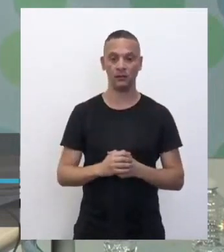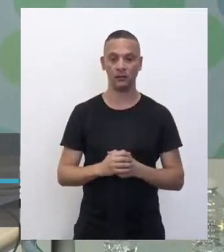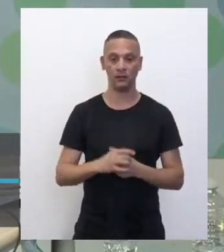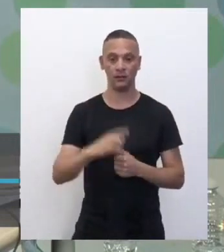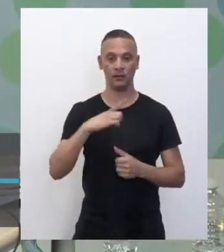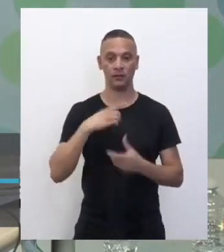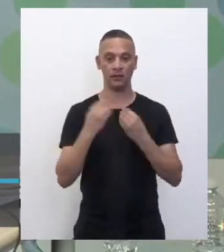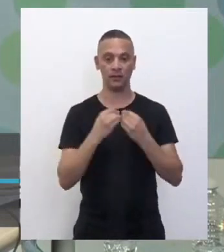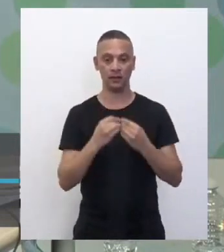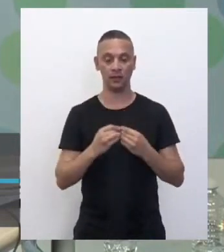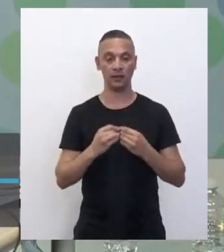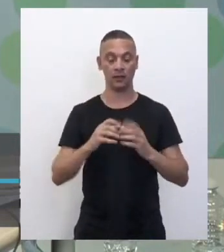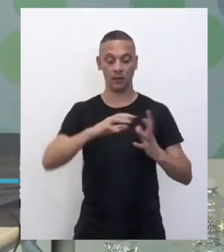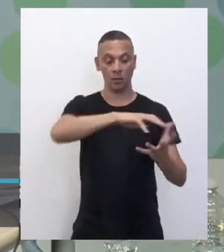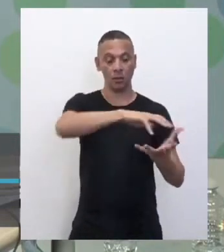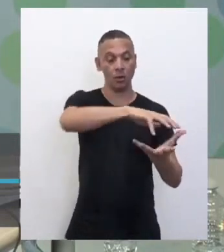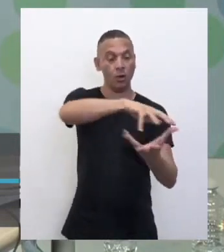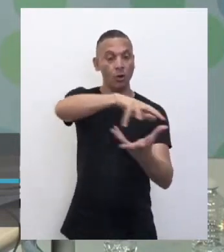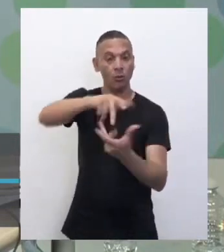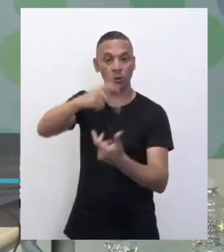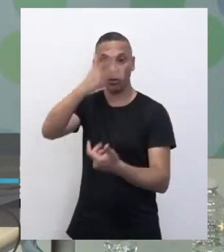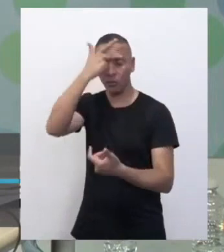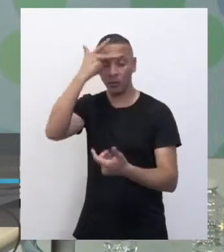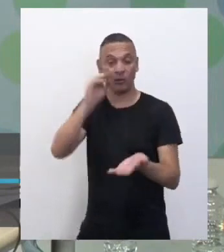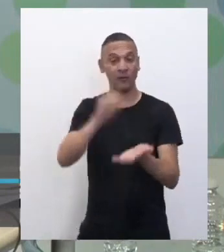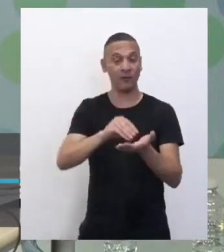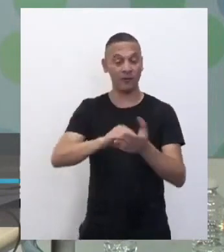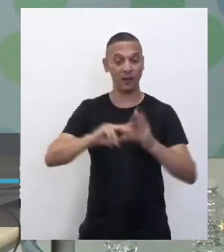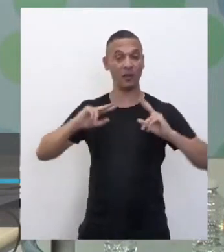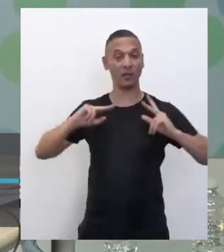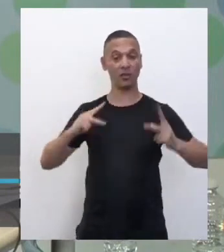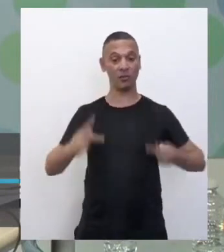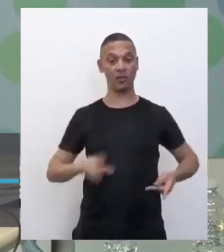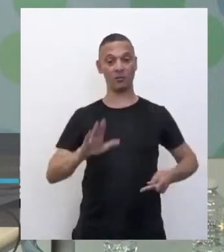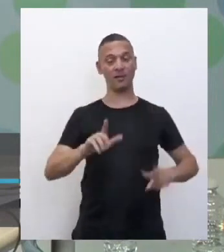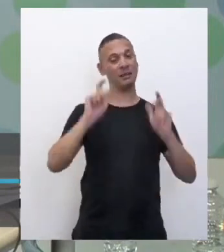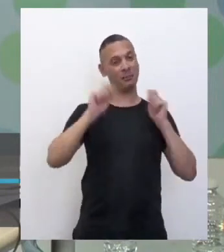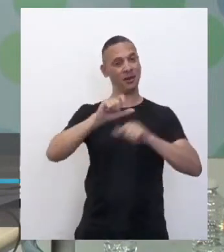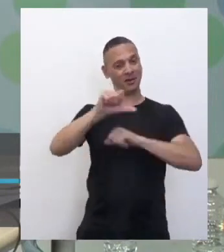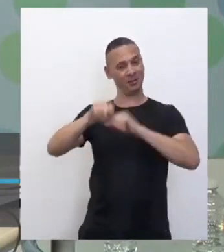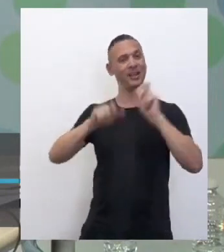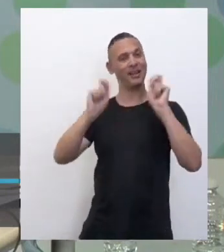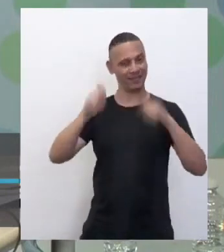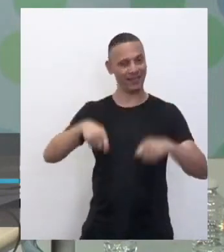Temos aqui, a humanidade é desumana, mas ainda temos chance.